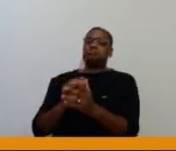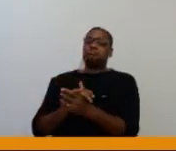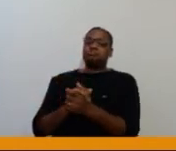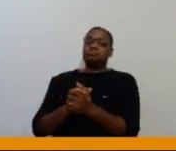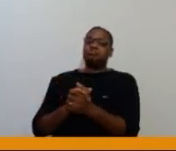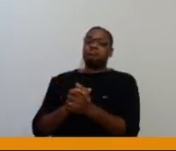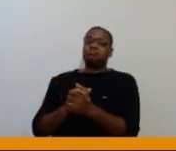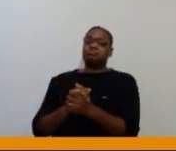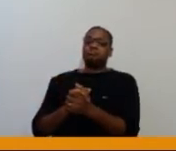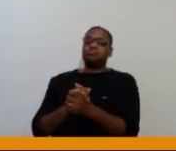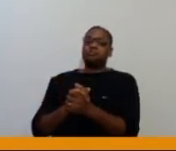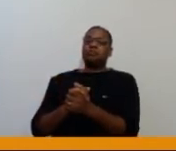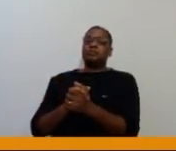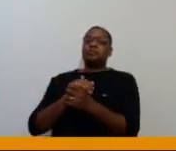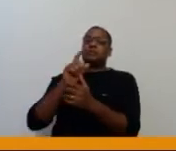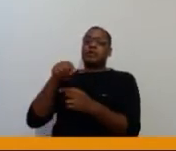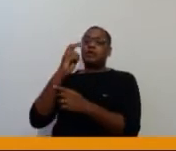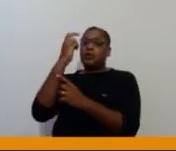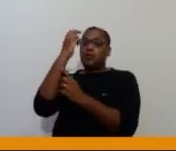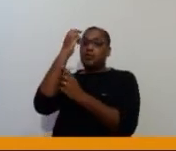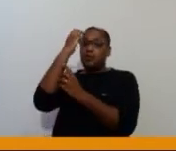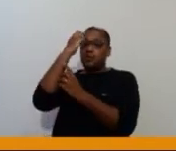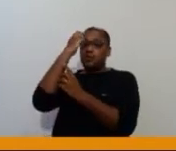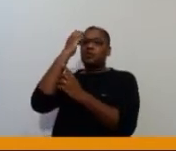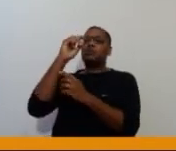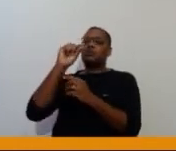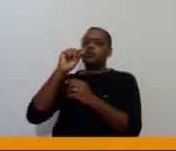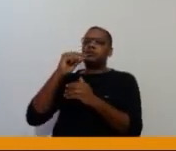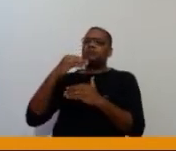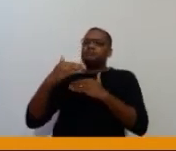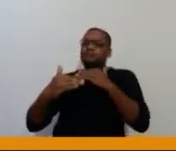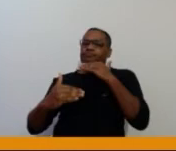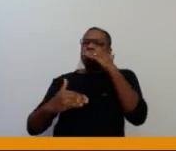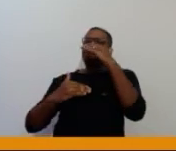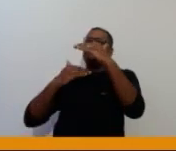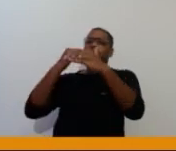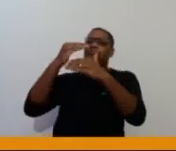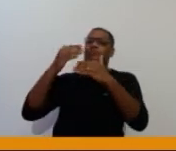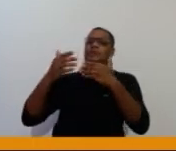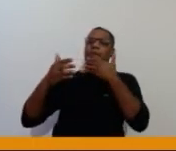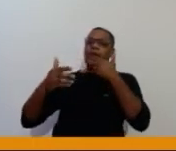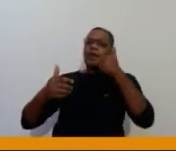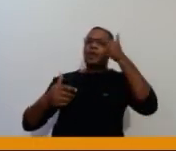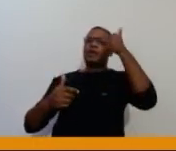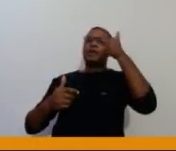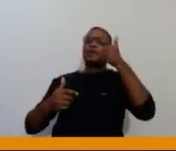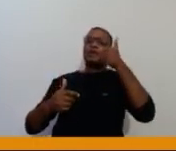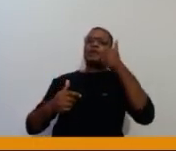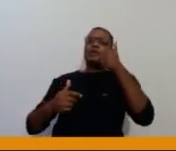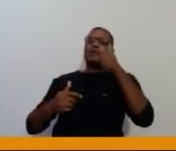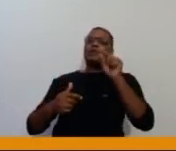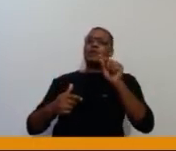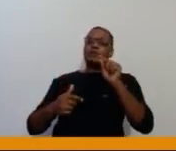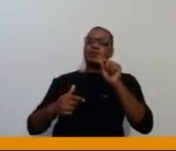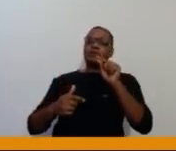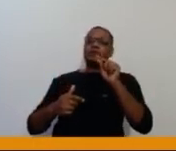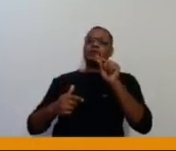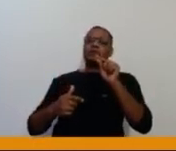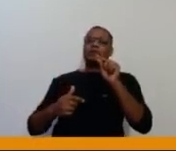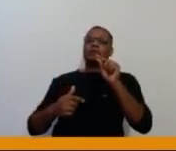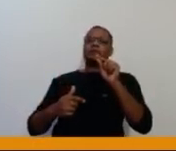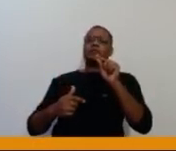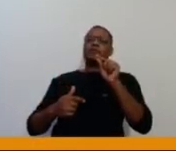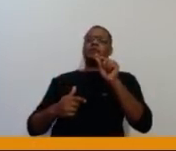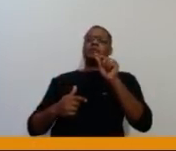E essa é uma cultura que precisa ainda ser melhor, digo isso por todos, né?